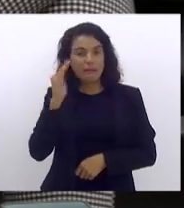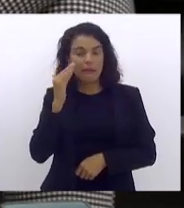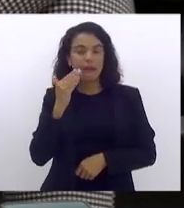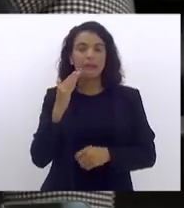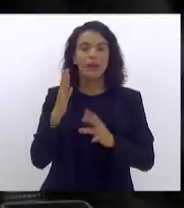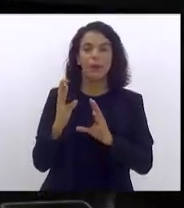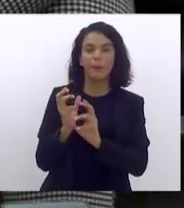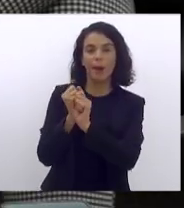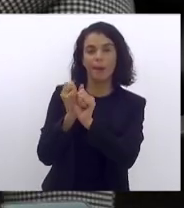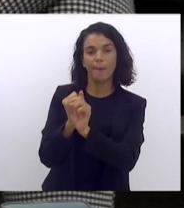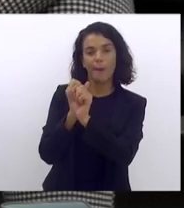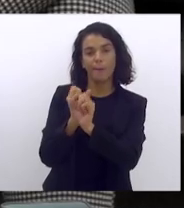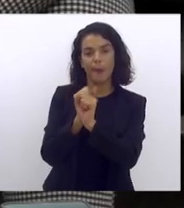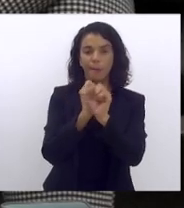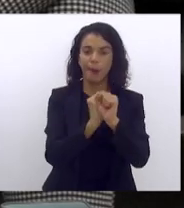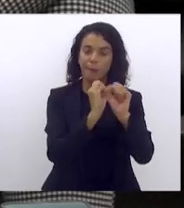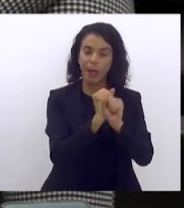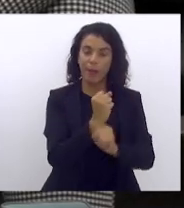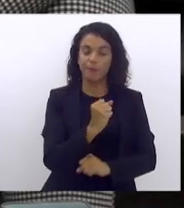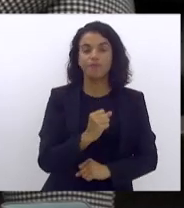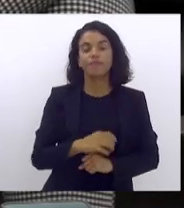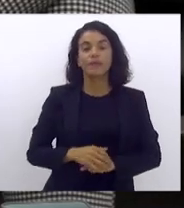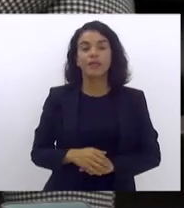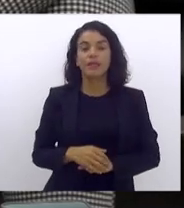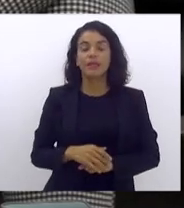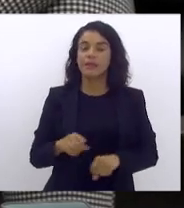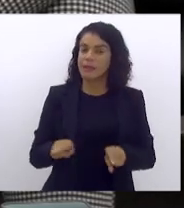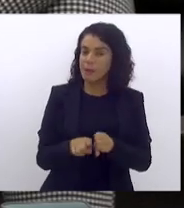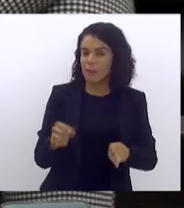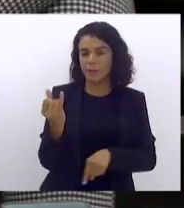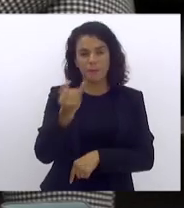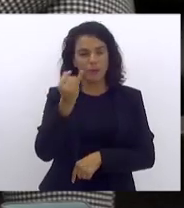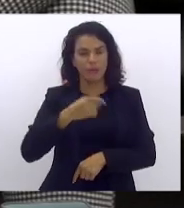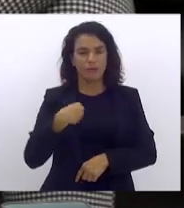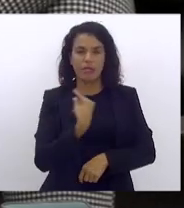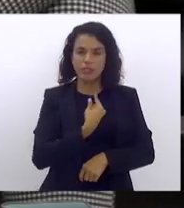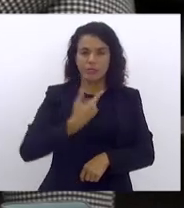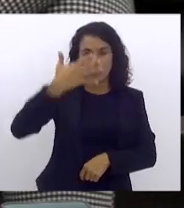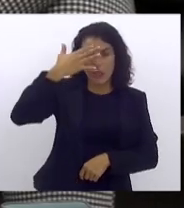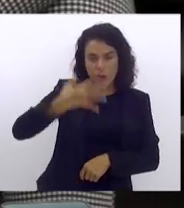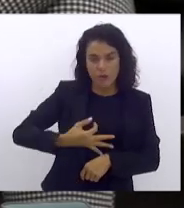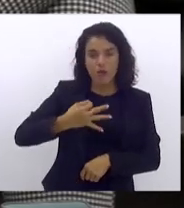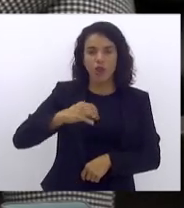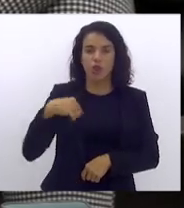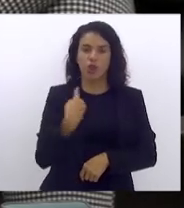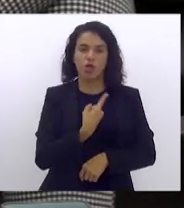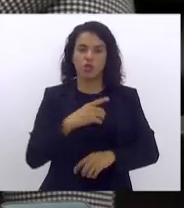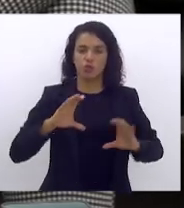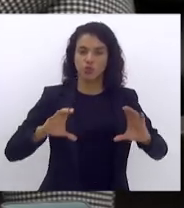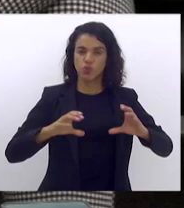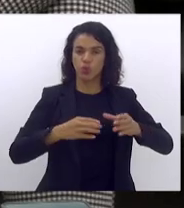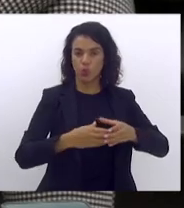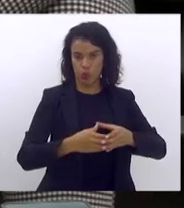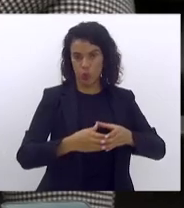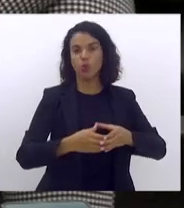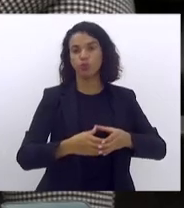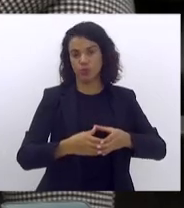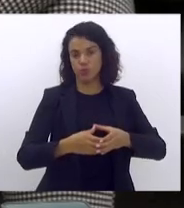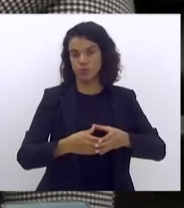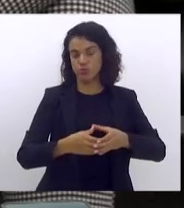também que a gente entenda que nós somos um corpo e muitas das vezes as pessoas